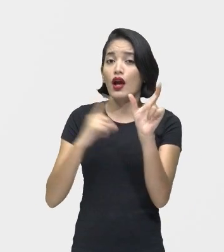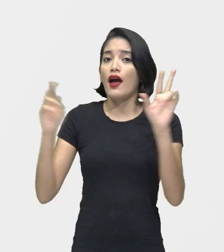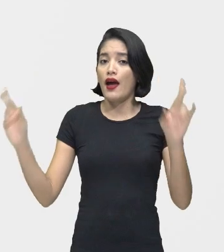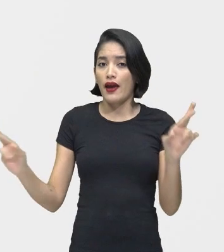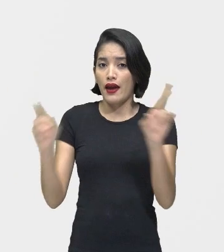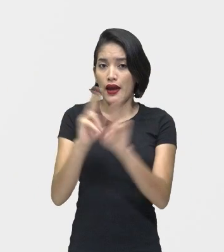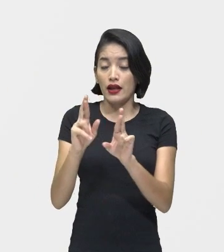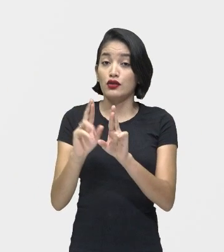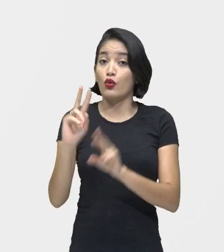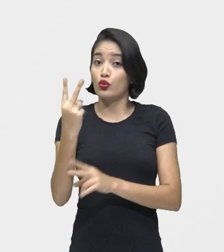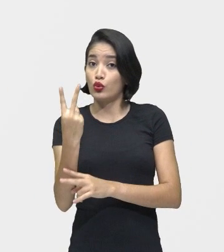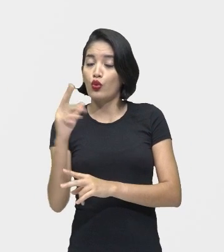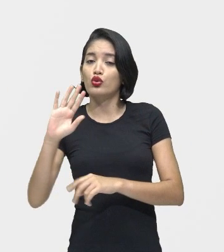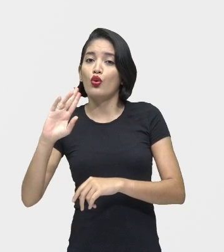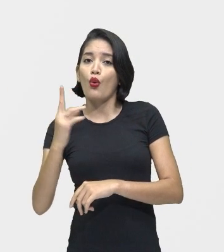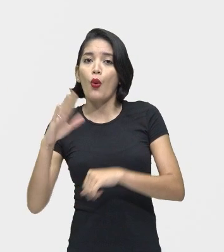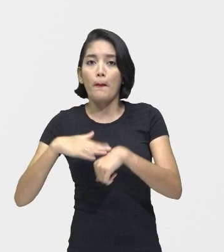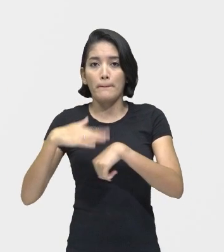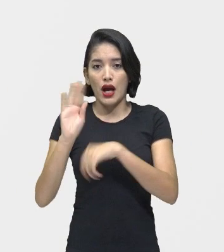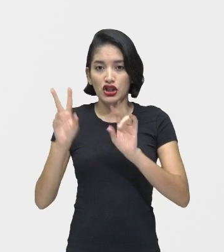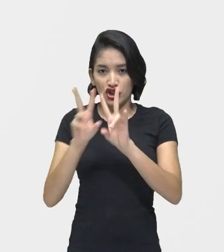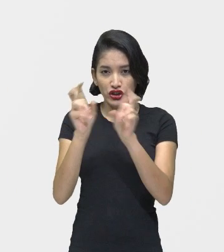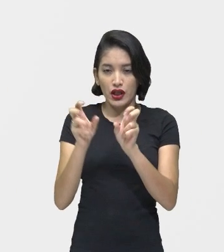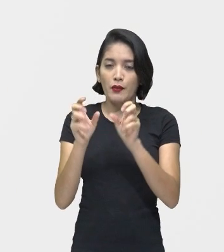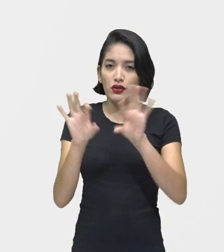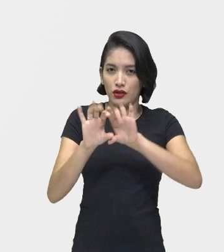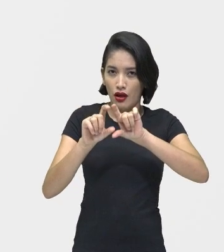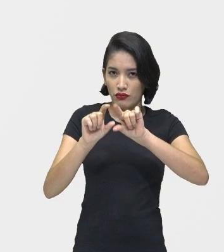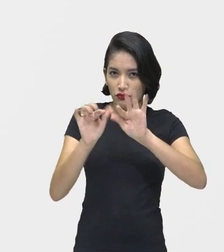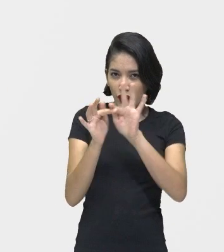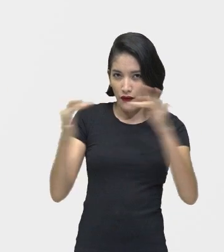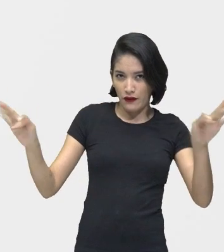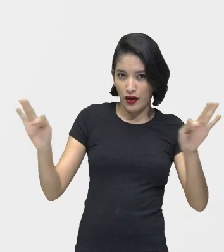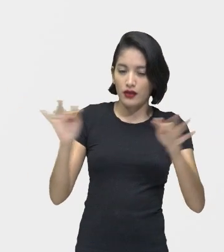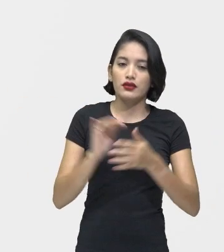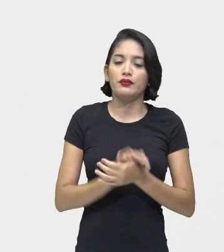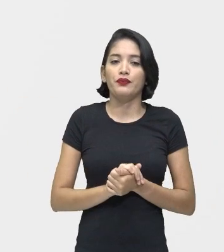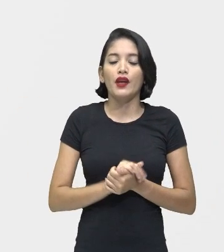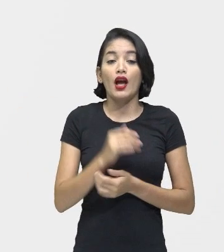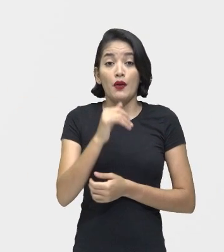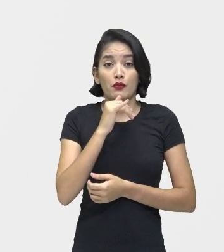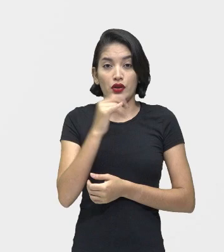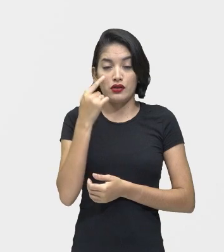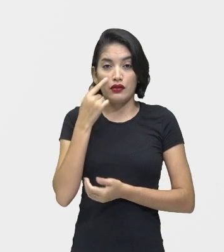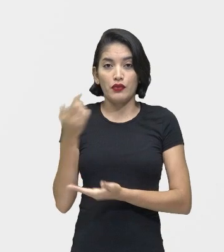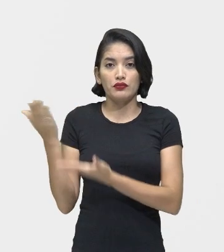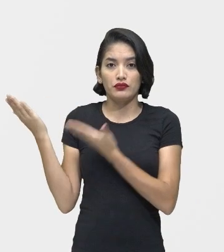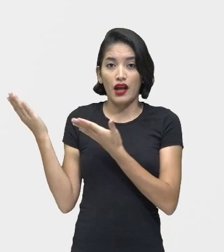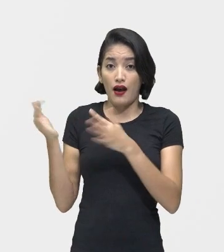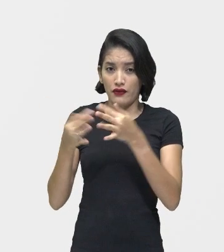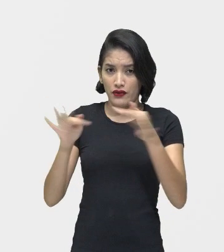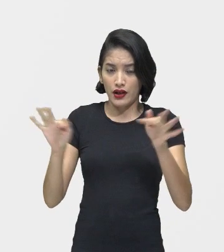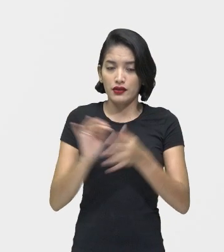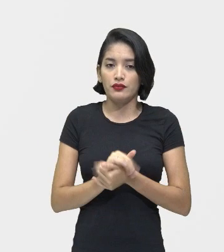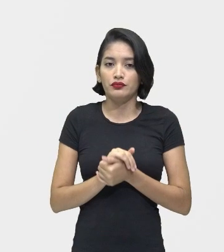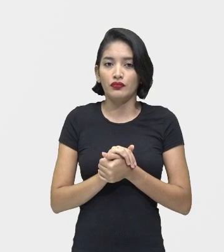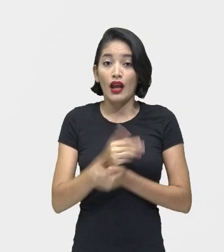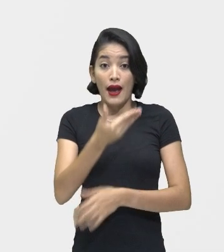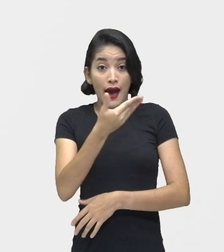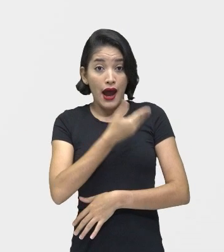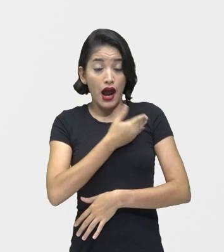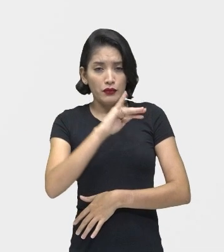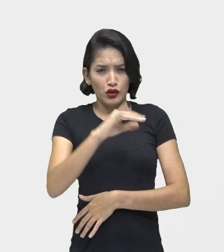dois ou mais termos da oração. Então vocês observem aí, ó, como exemplo, os amigos de